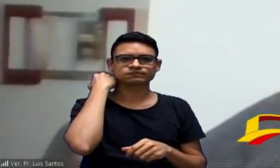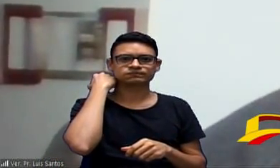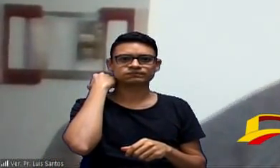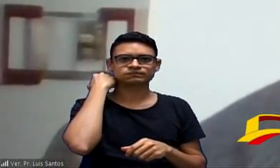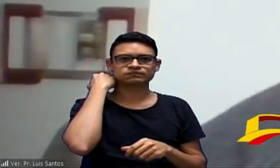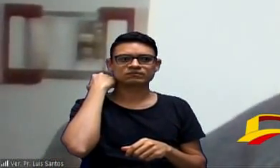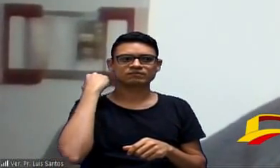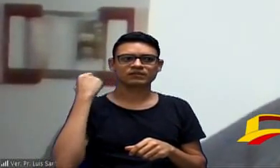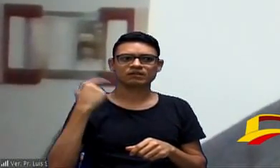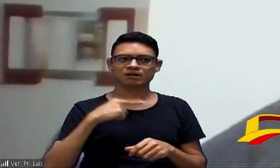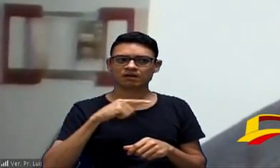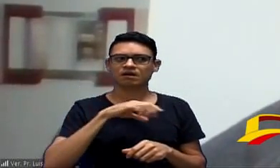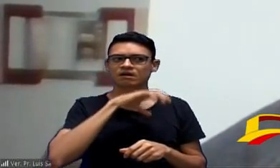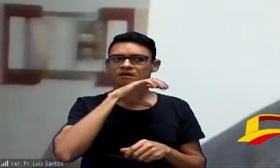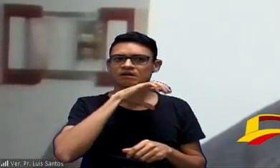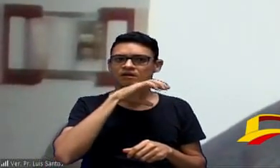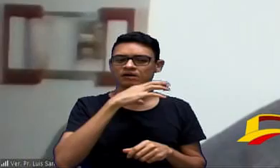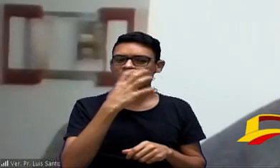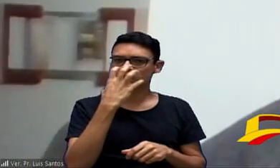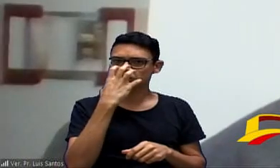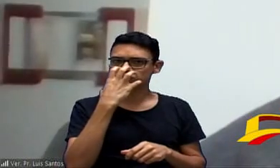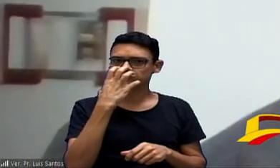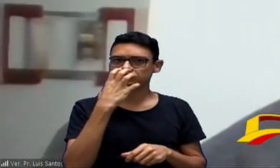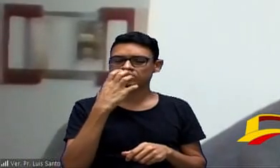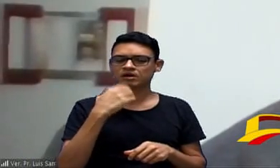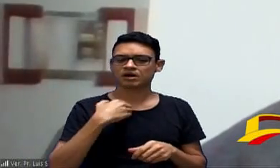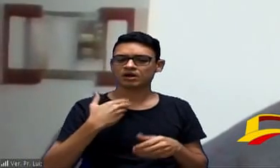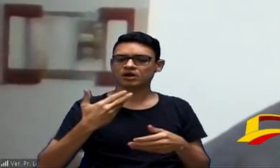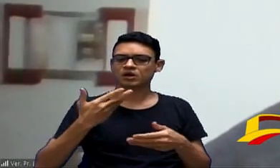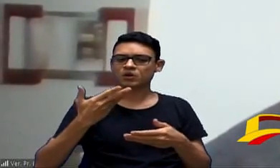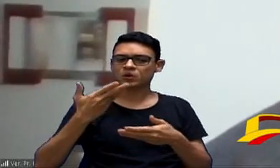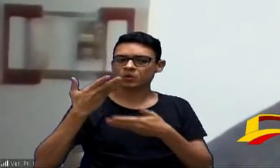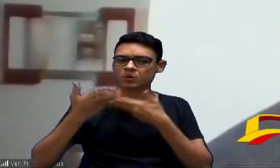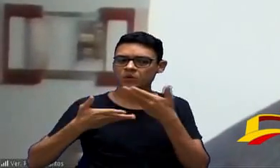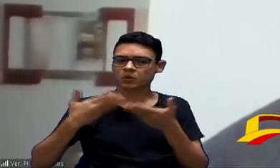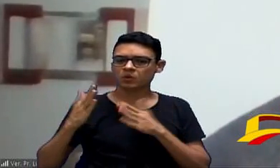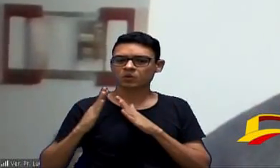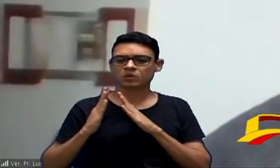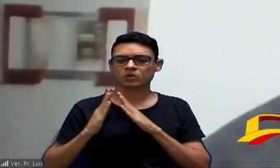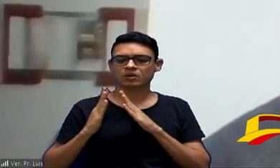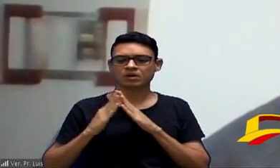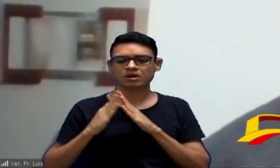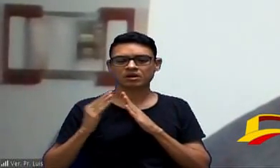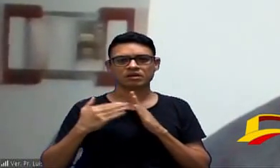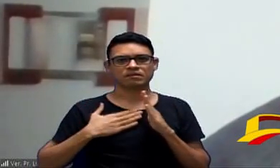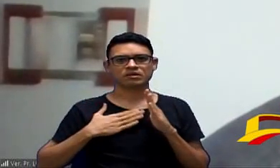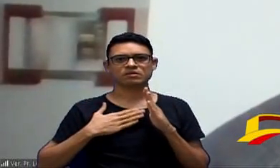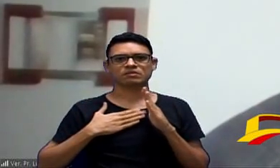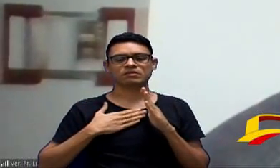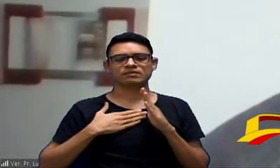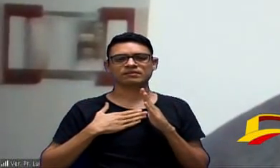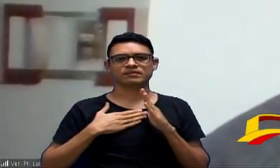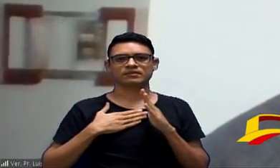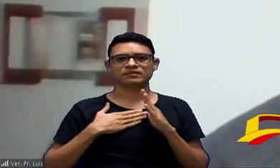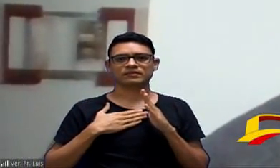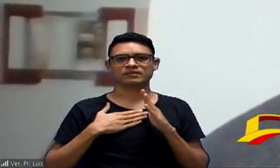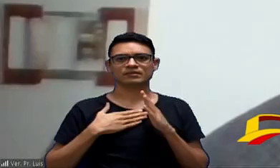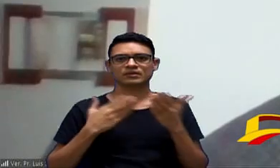na cachorra que eu cuido aqui, que é meu animal de estimação. Agora,